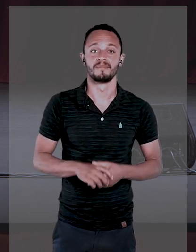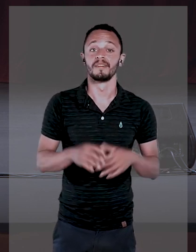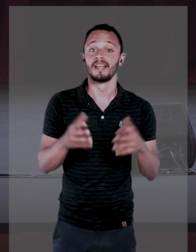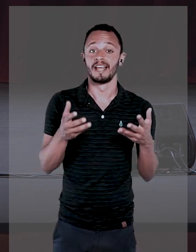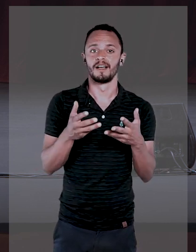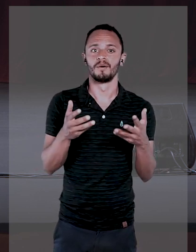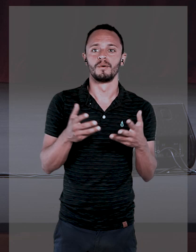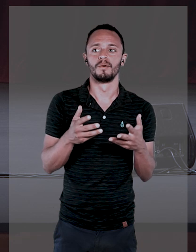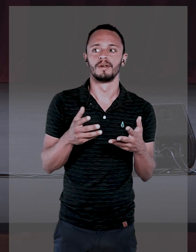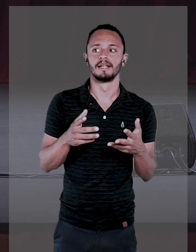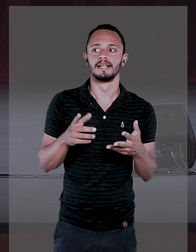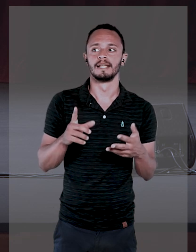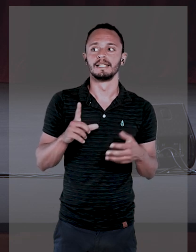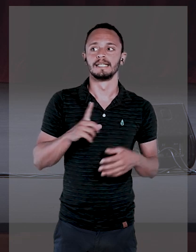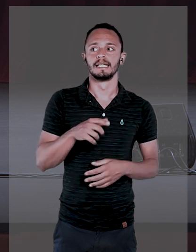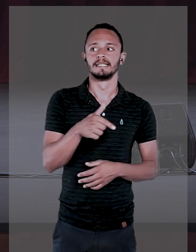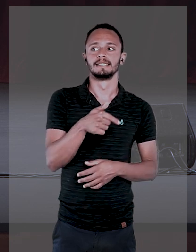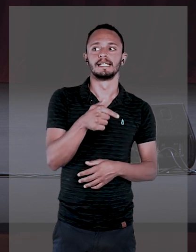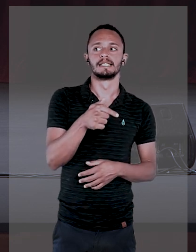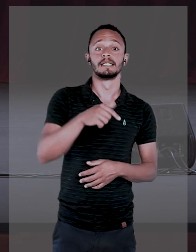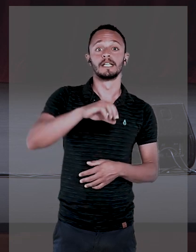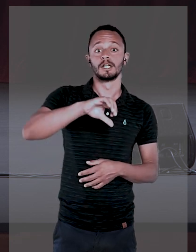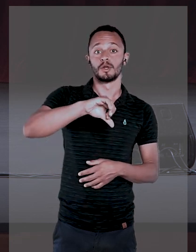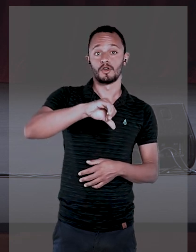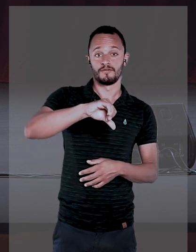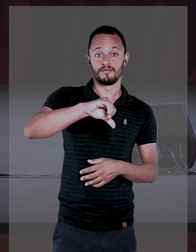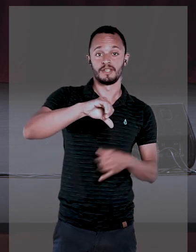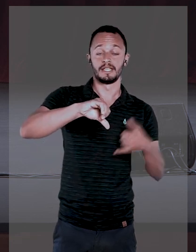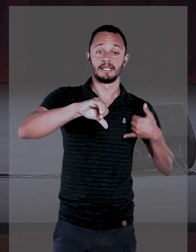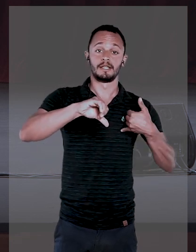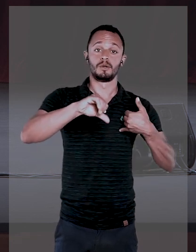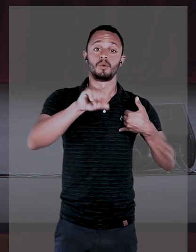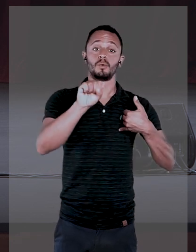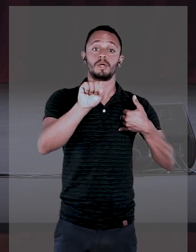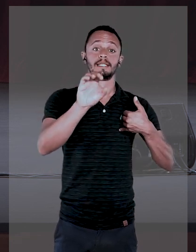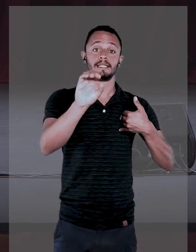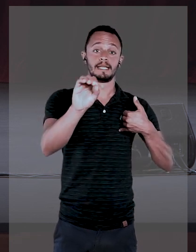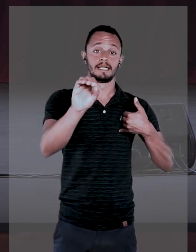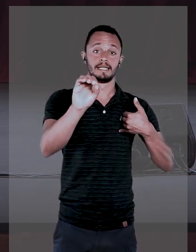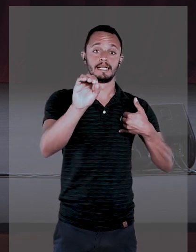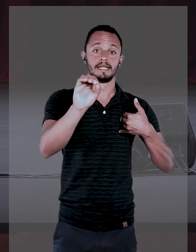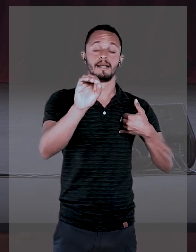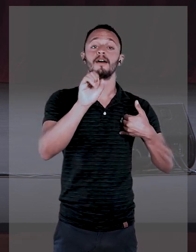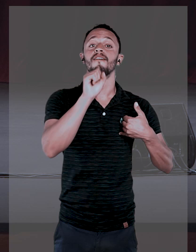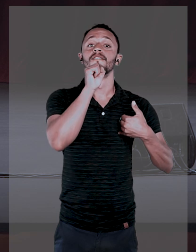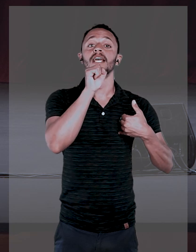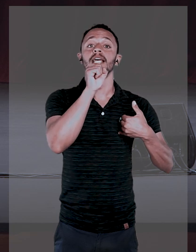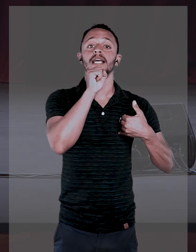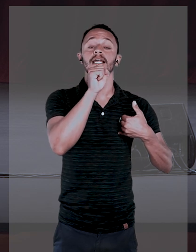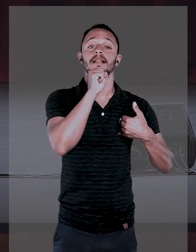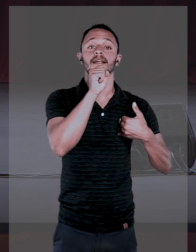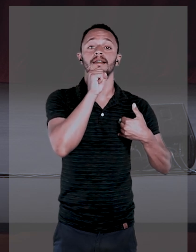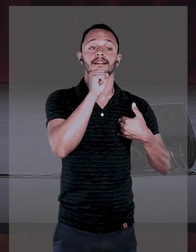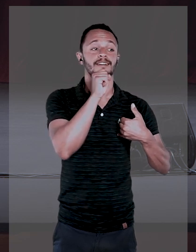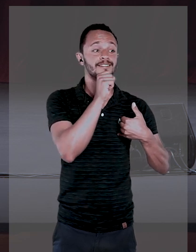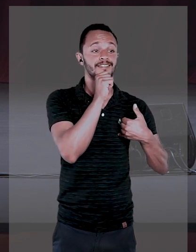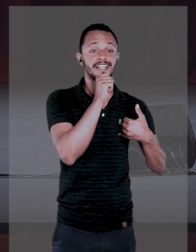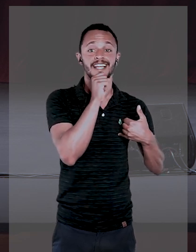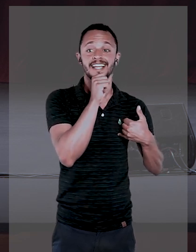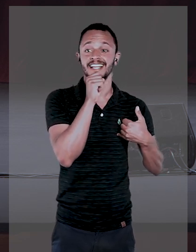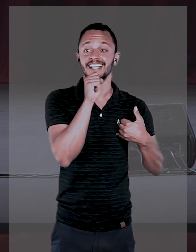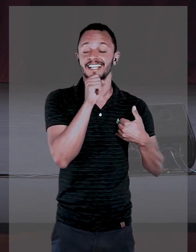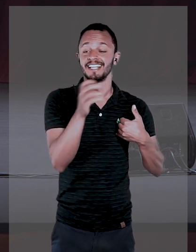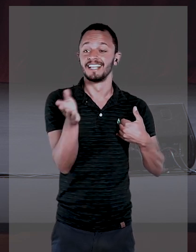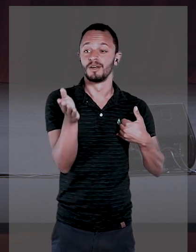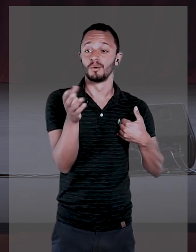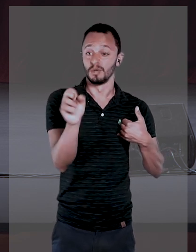deu tempo. Agora, alguém tem pelo menos 79 anos? 80? Quem é